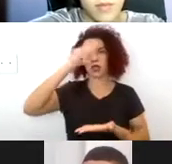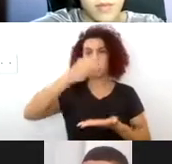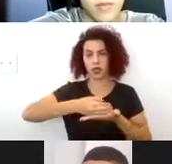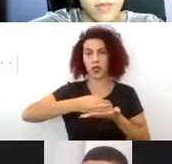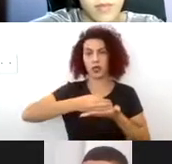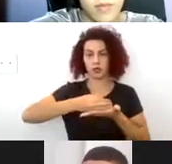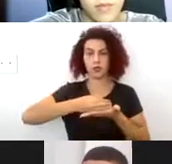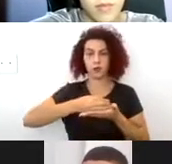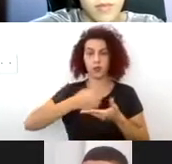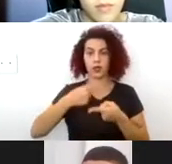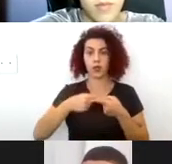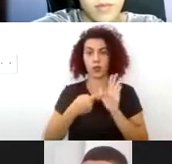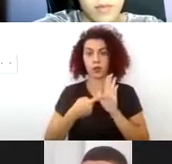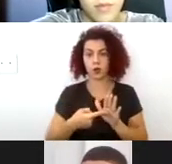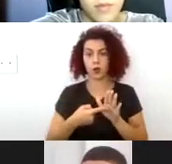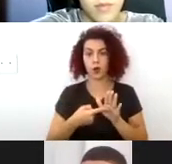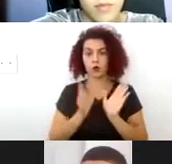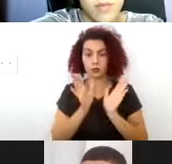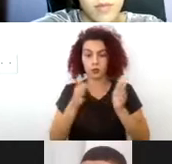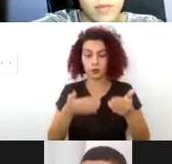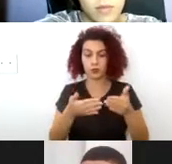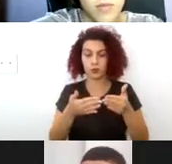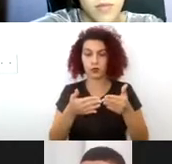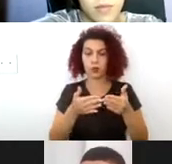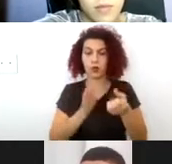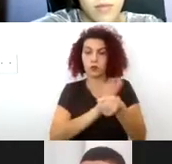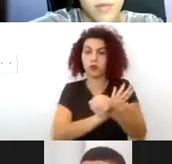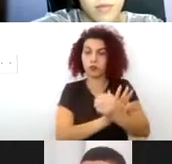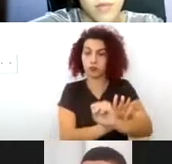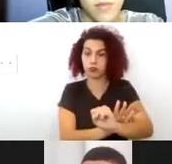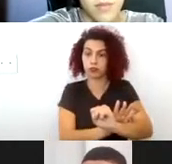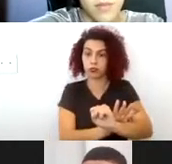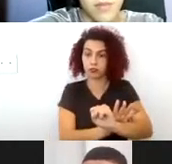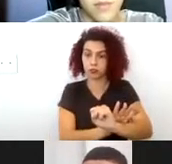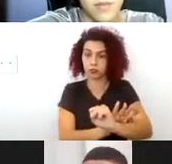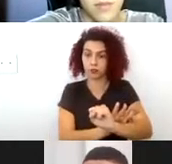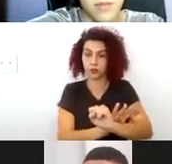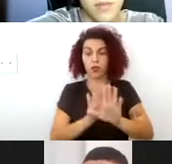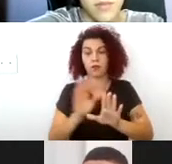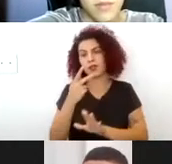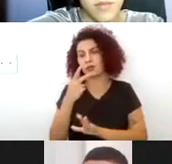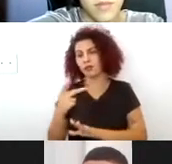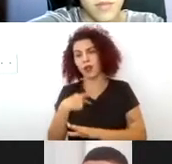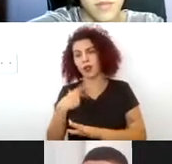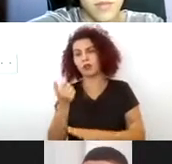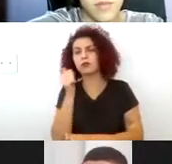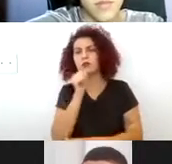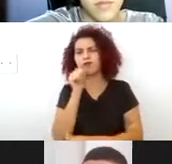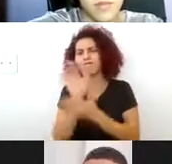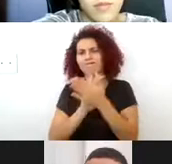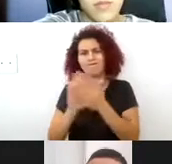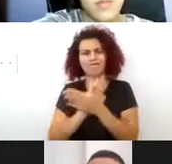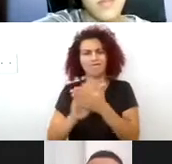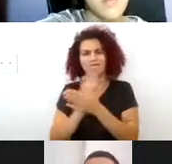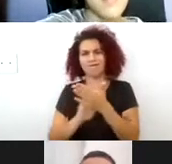olhar da questão racial entretanto o show não traz o olhar a questão feminina tá não traz um Nadica de